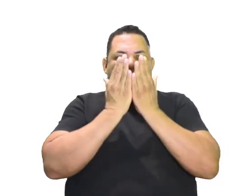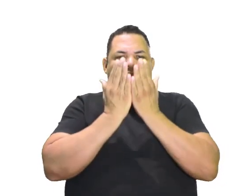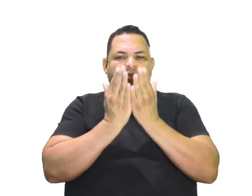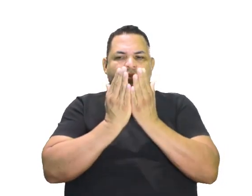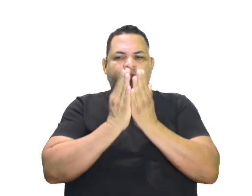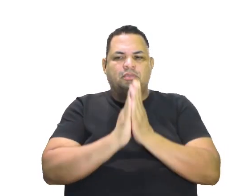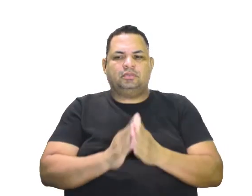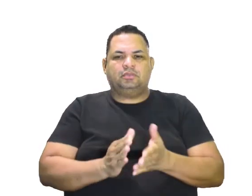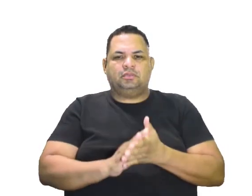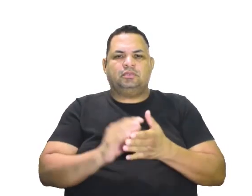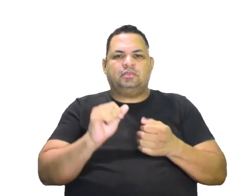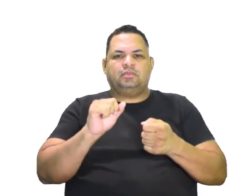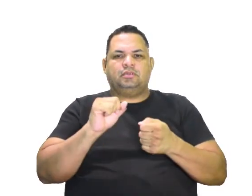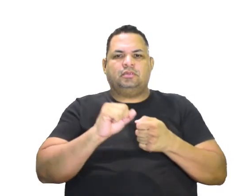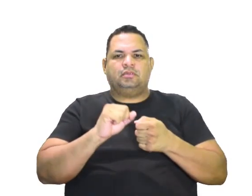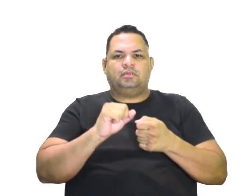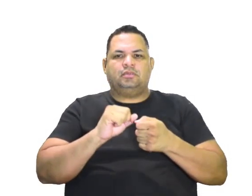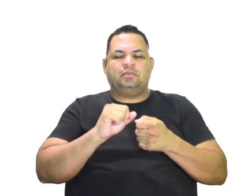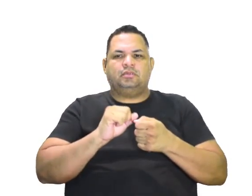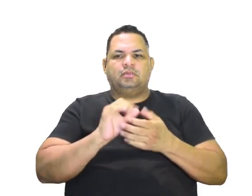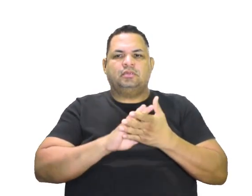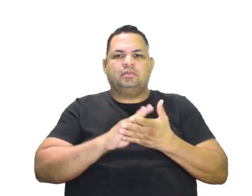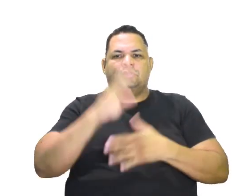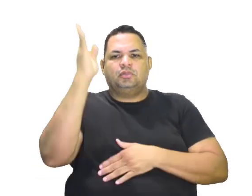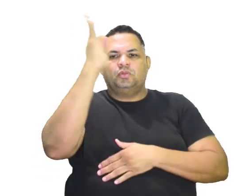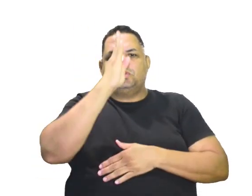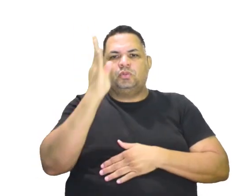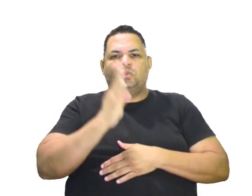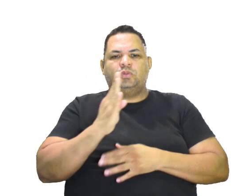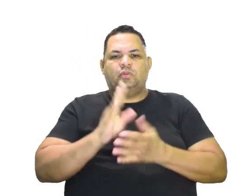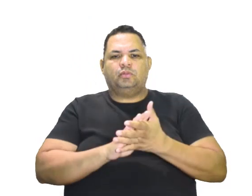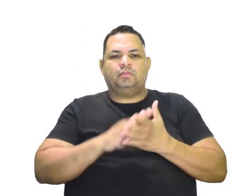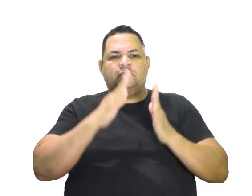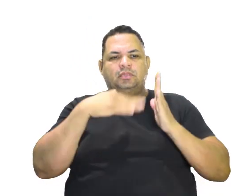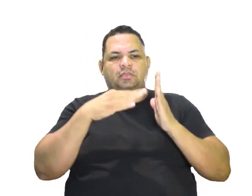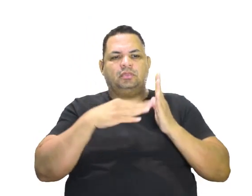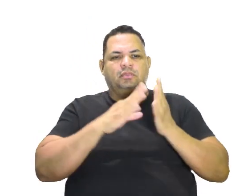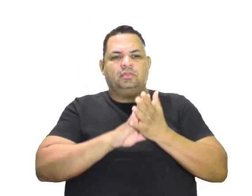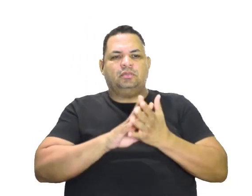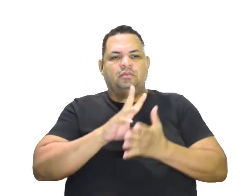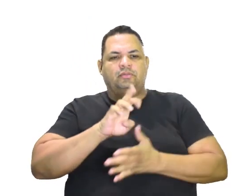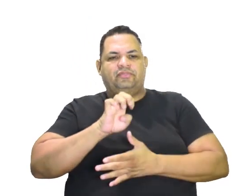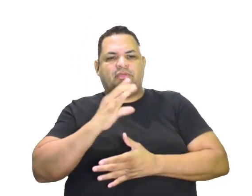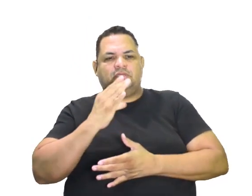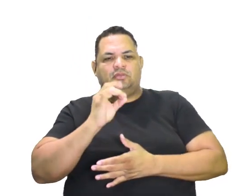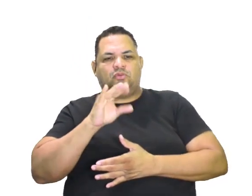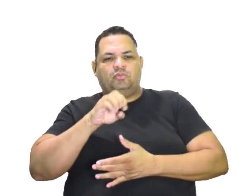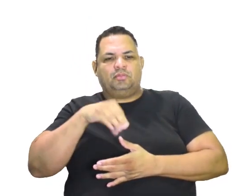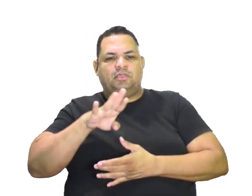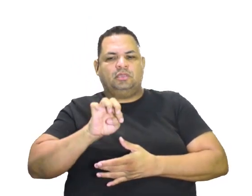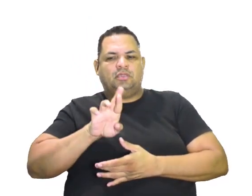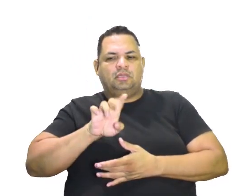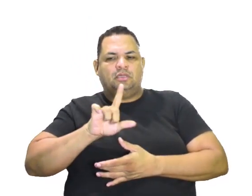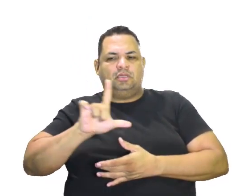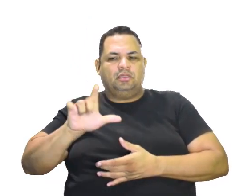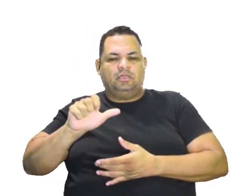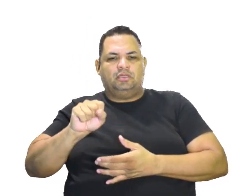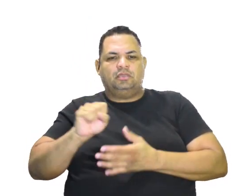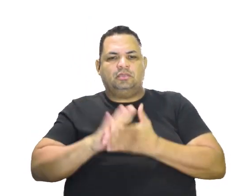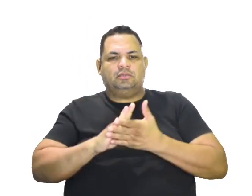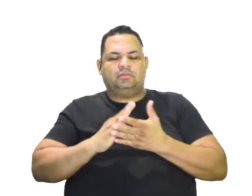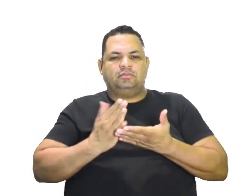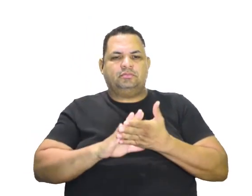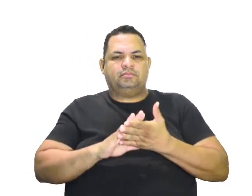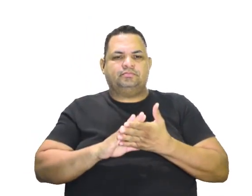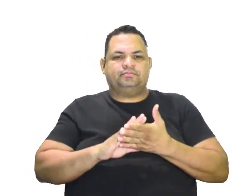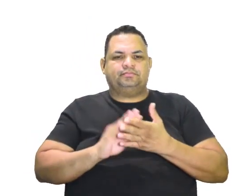Brasil, que foi idealizada aqui, foi pintada aqui pelo Vitor Meirelles, um pintor brasileiro,